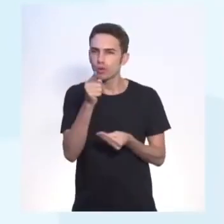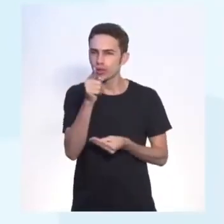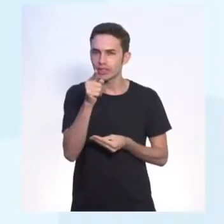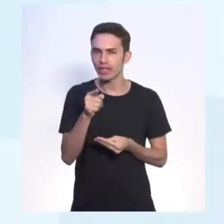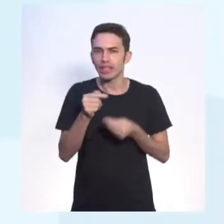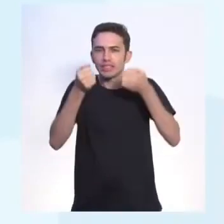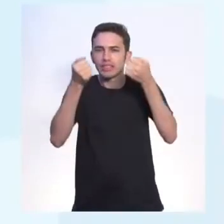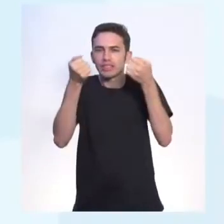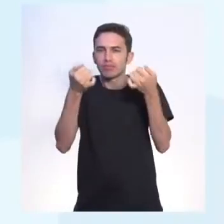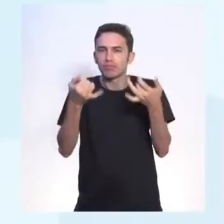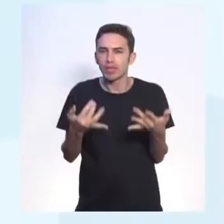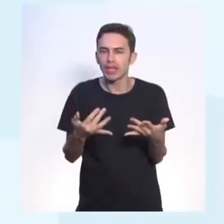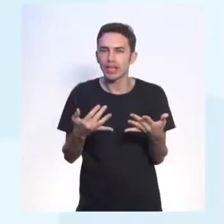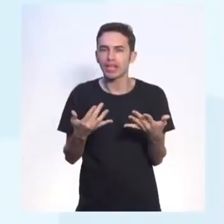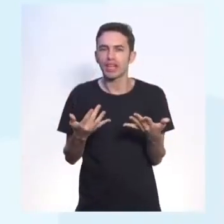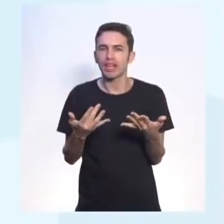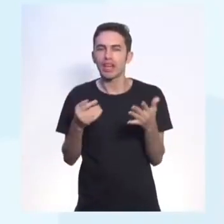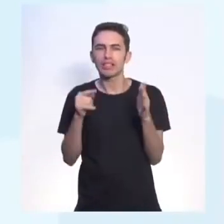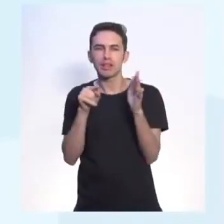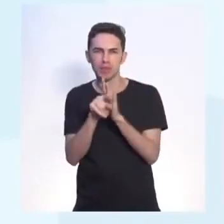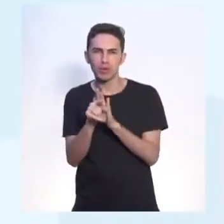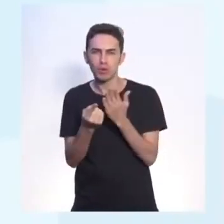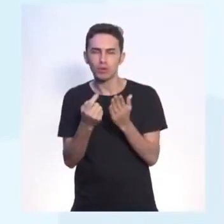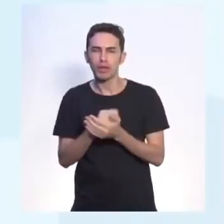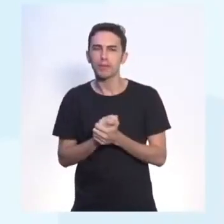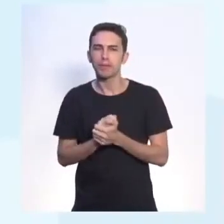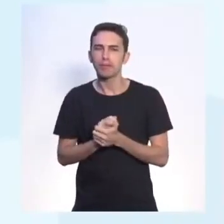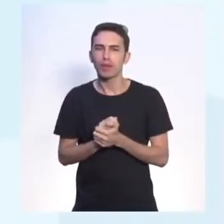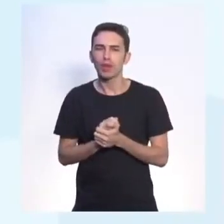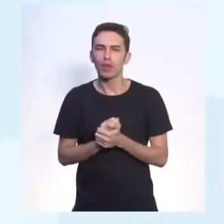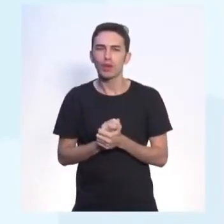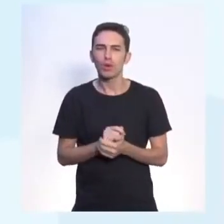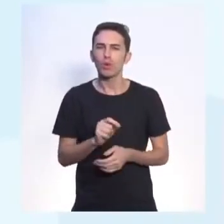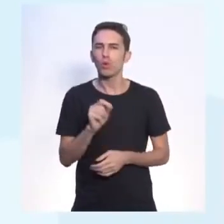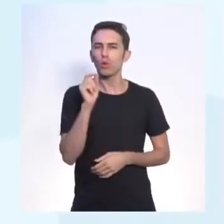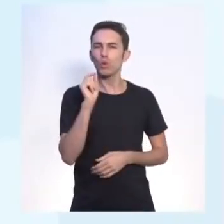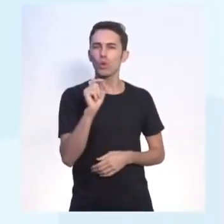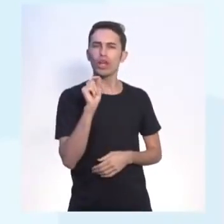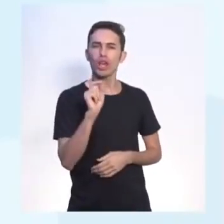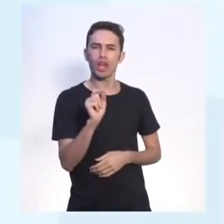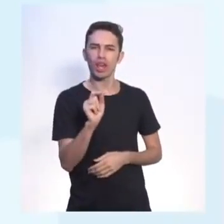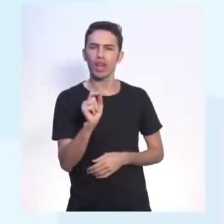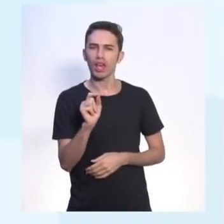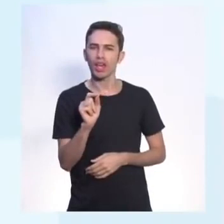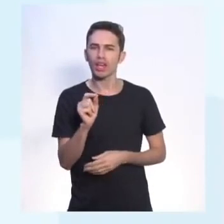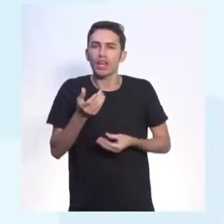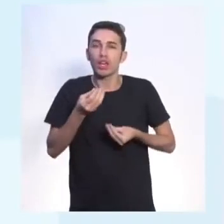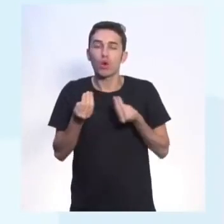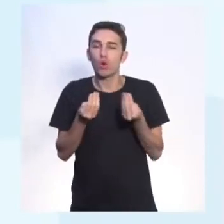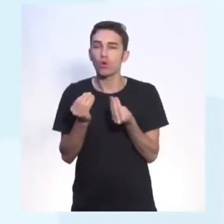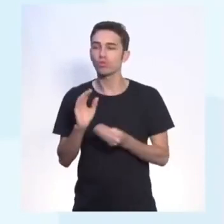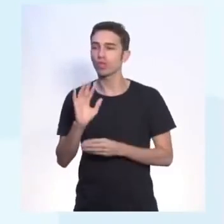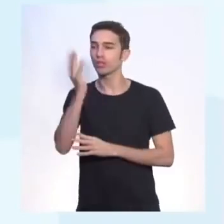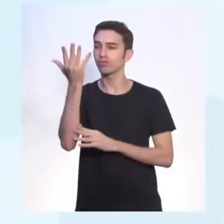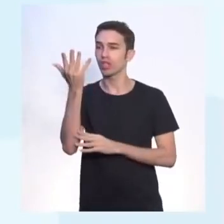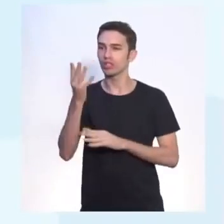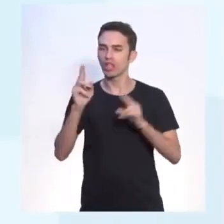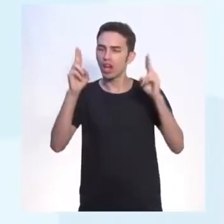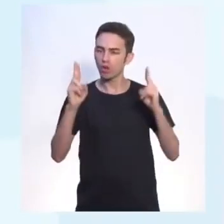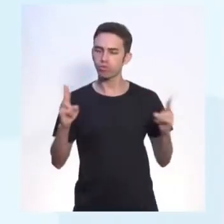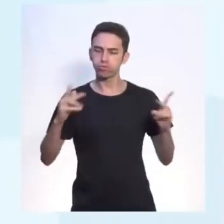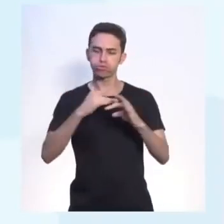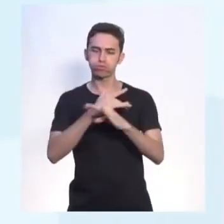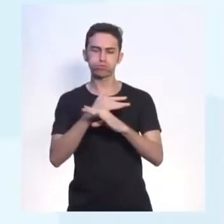como você explicaria a seguinte pergunta? O que é e como ocorre uma